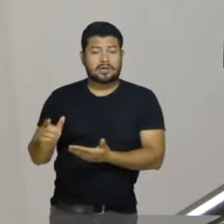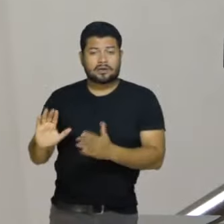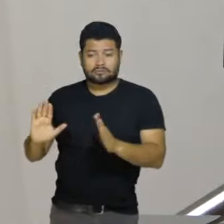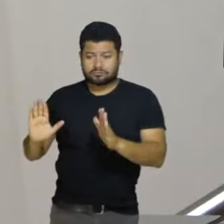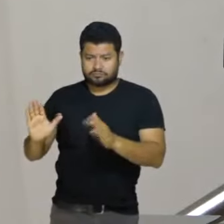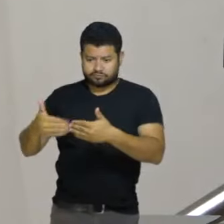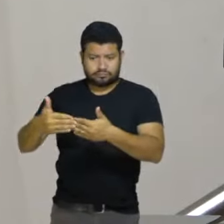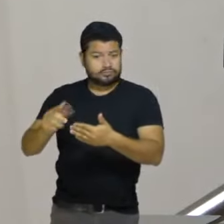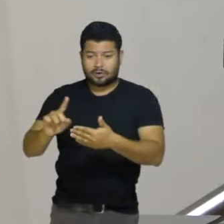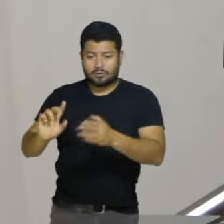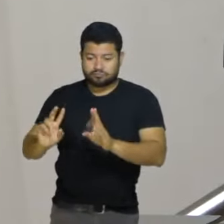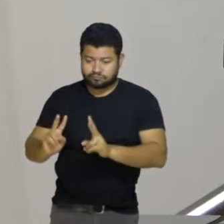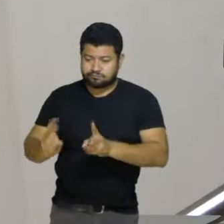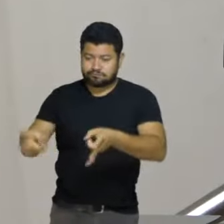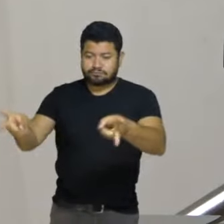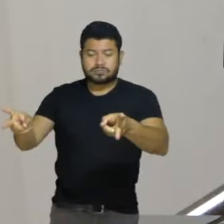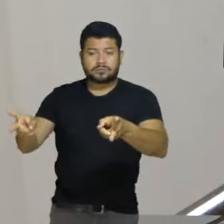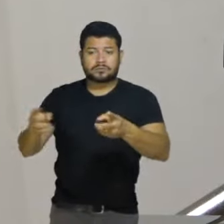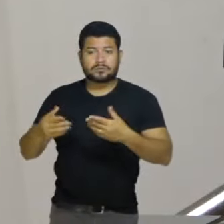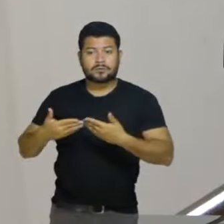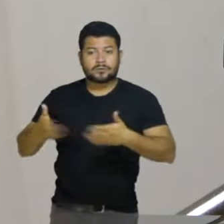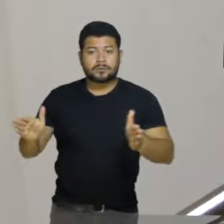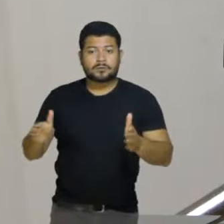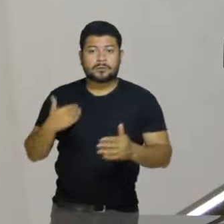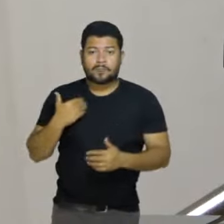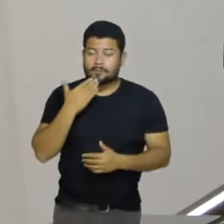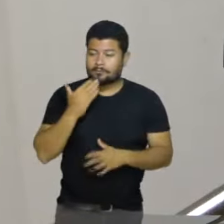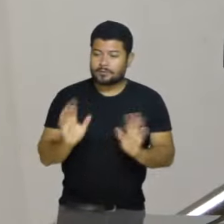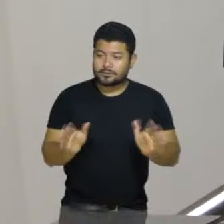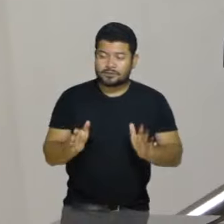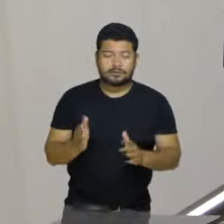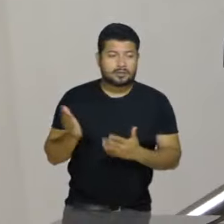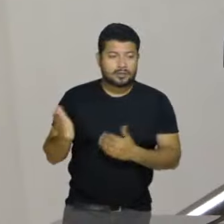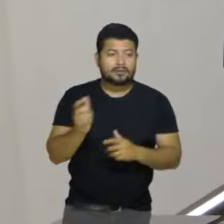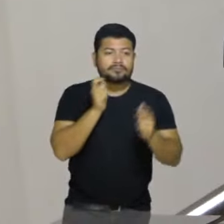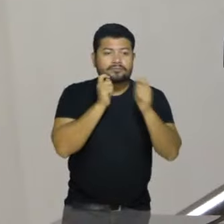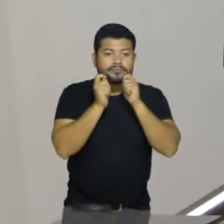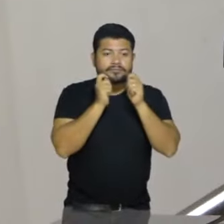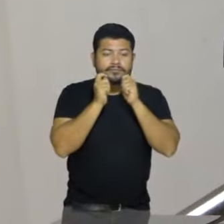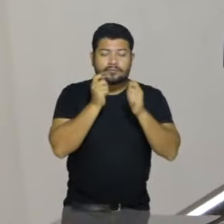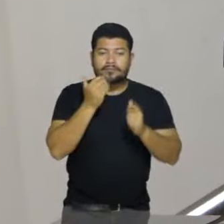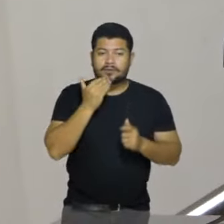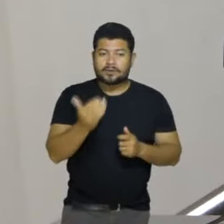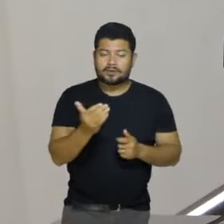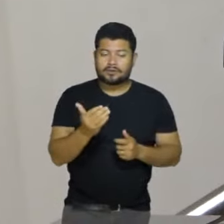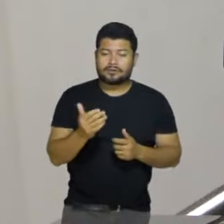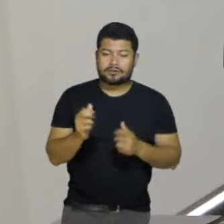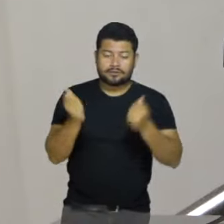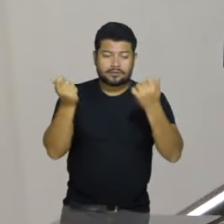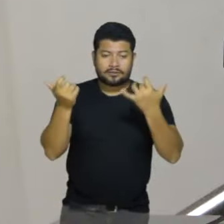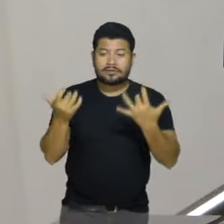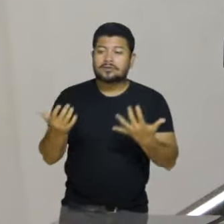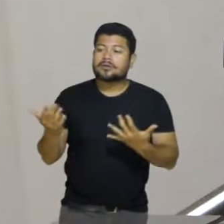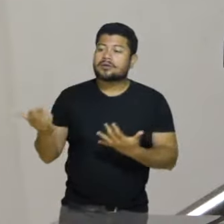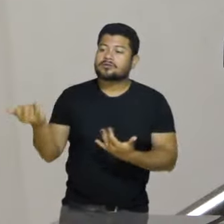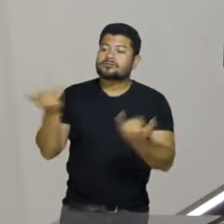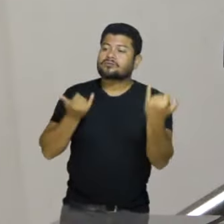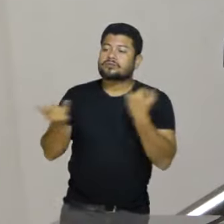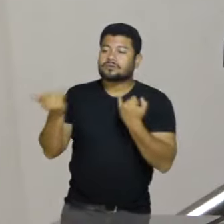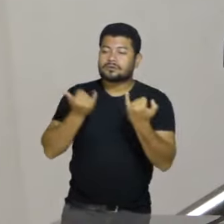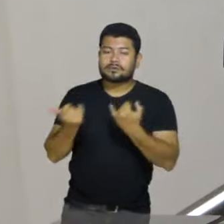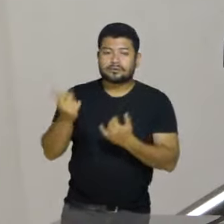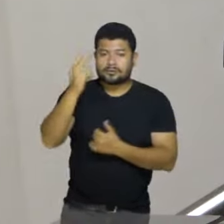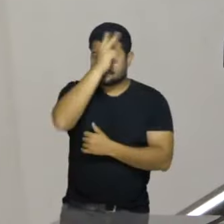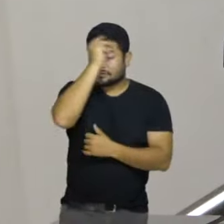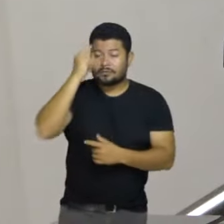um requerimento, solicitei um requerimento à nossa assessoria, pedindo explicações ao prefeito de Tijucas, sim, para saber o porquê não